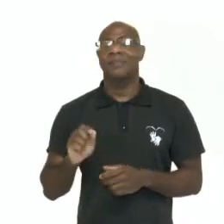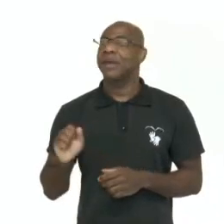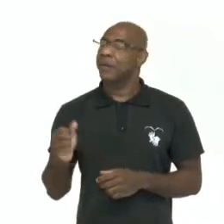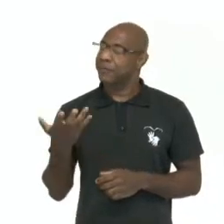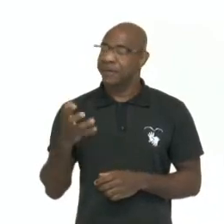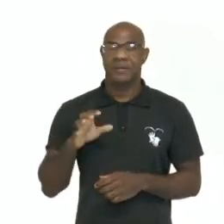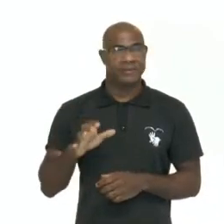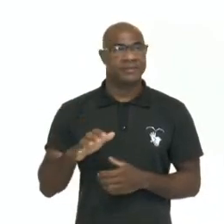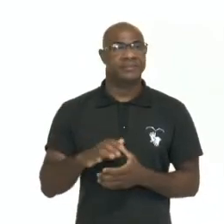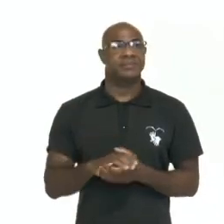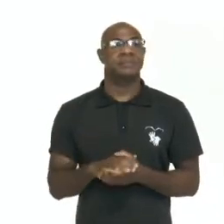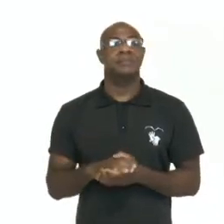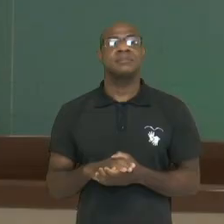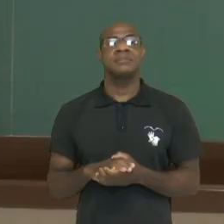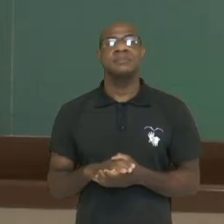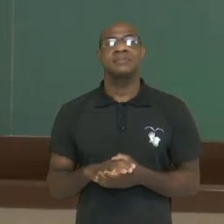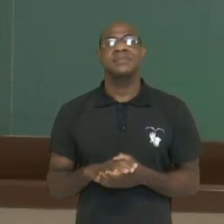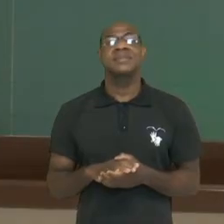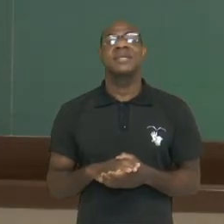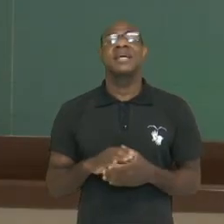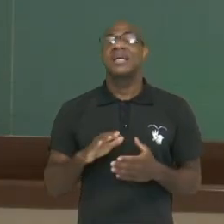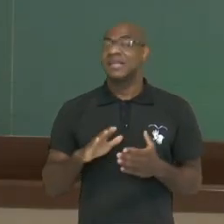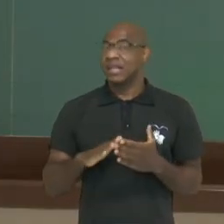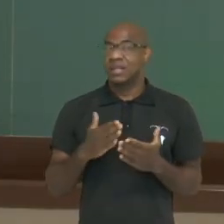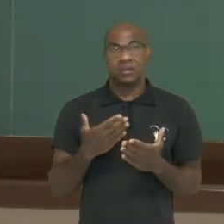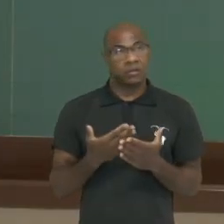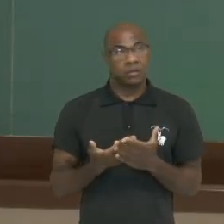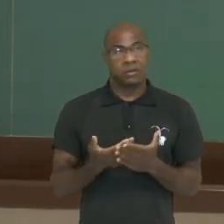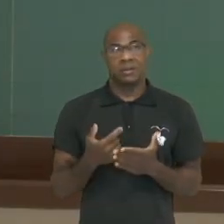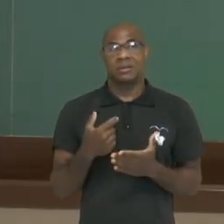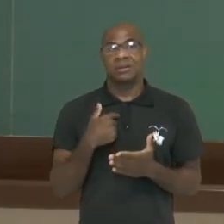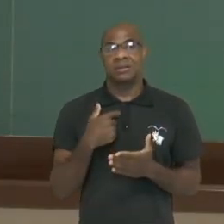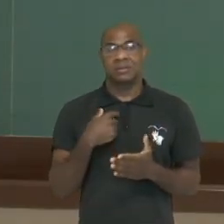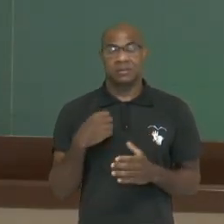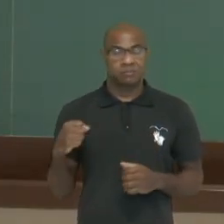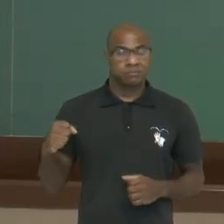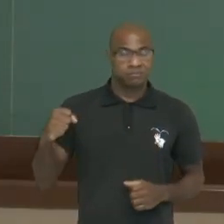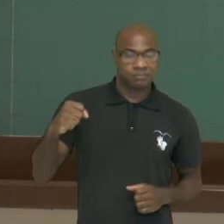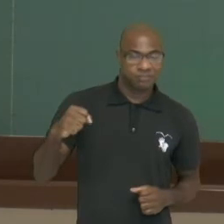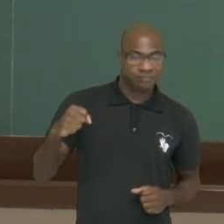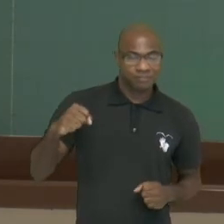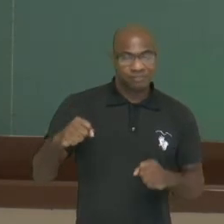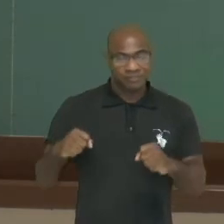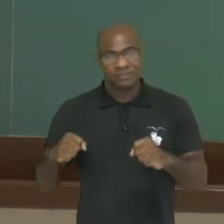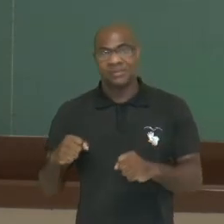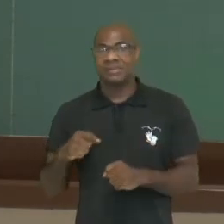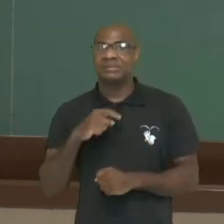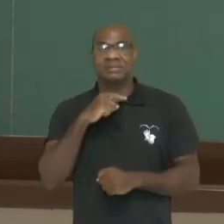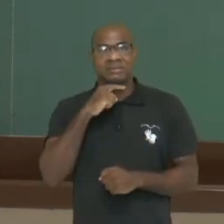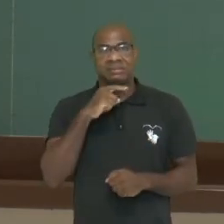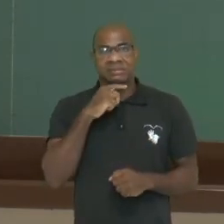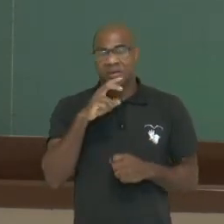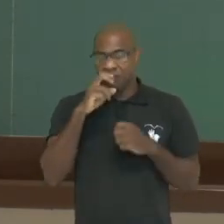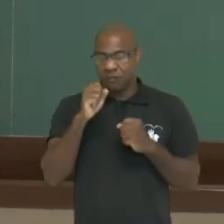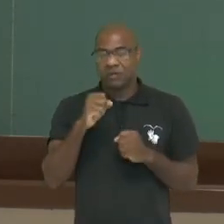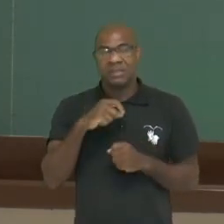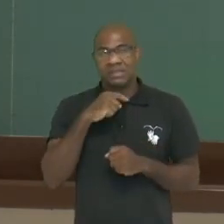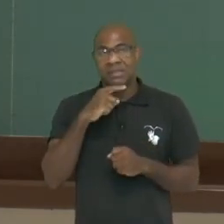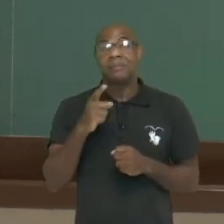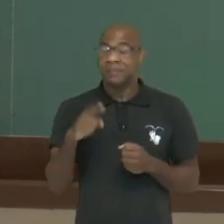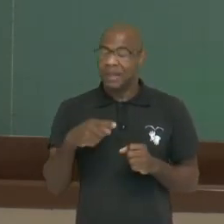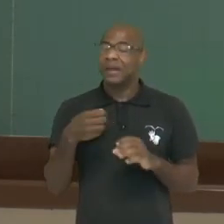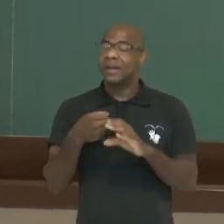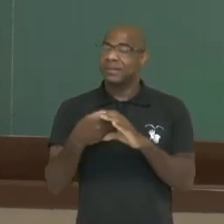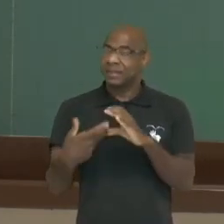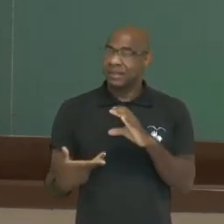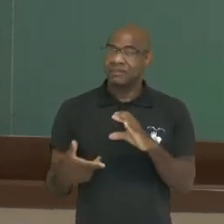Na escola a gente não costuma fazer com que esses golpes sejam desferidos com muita força, mas que